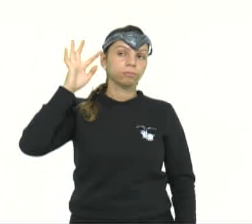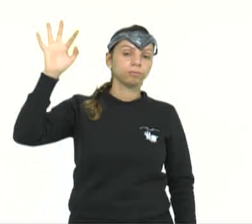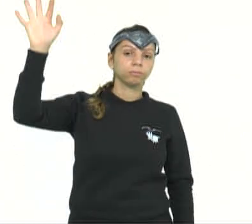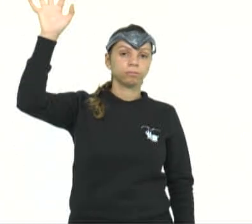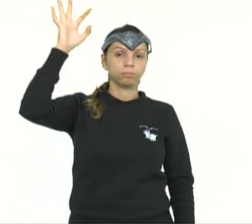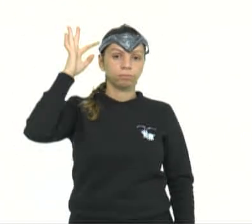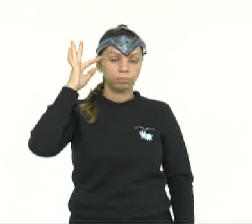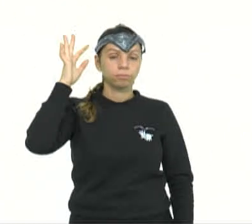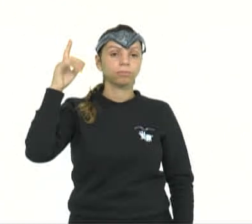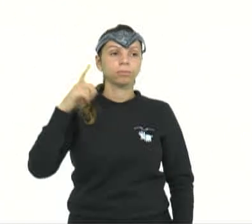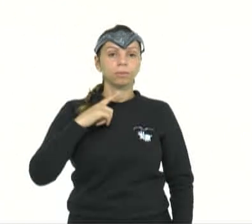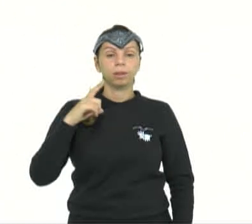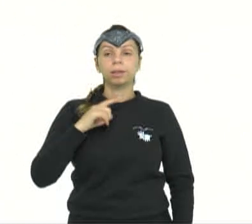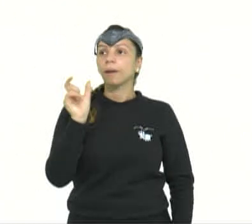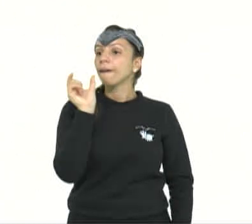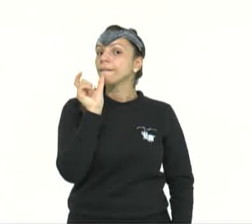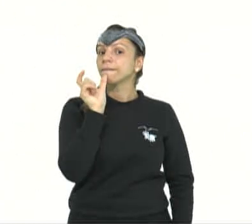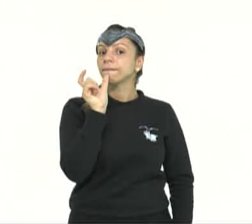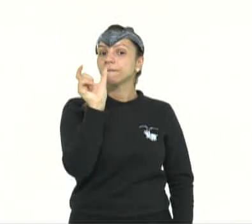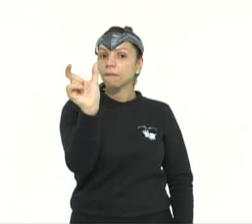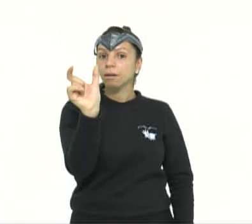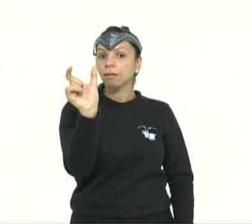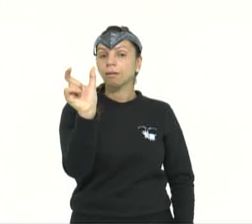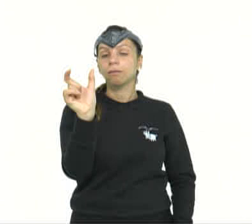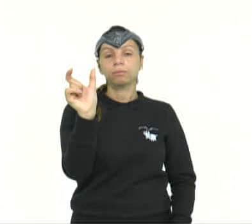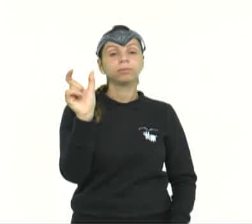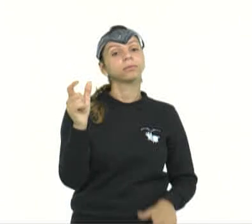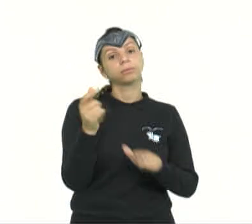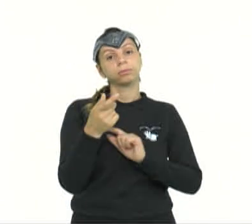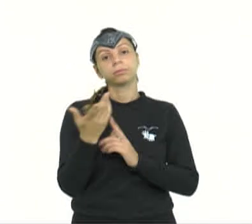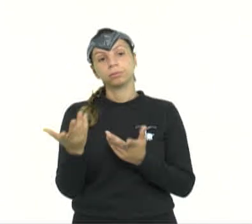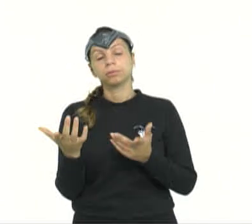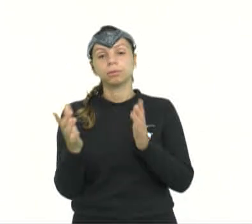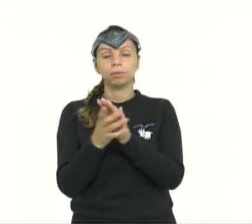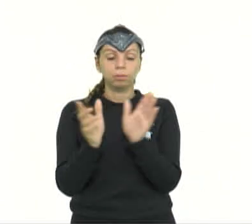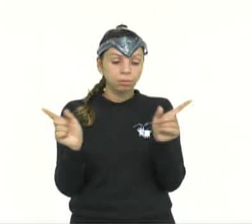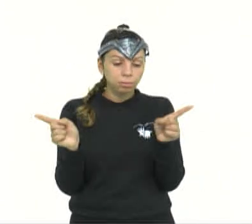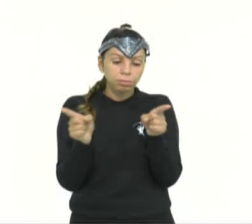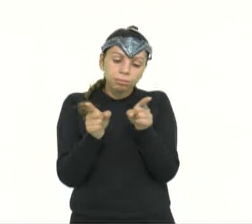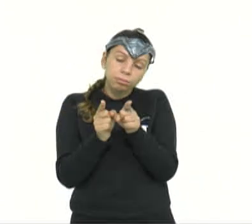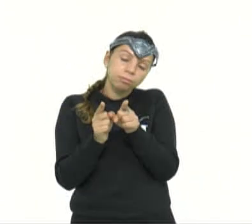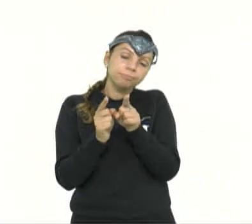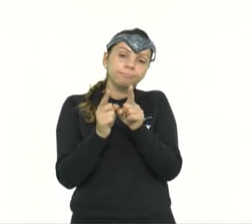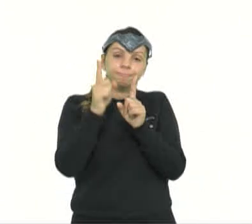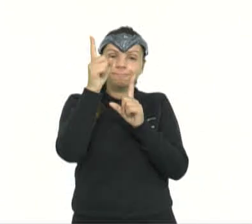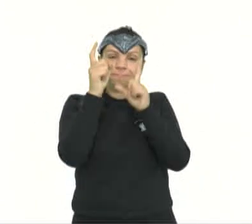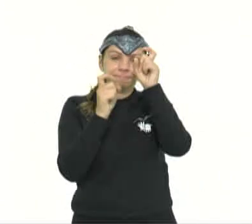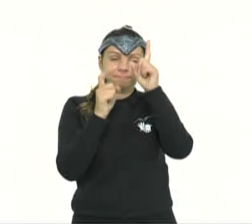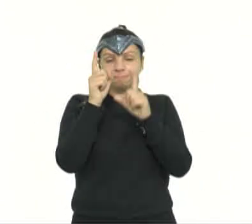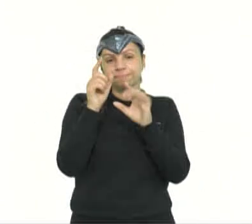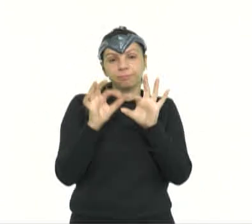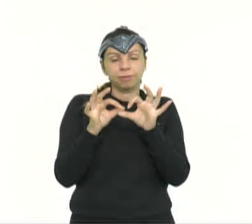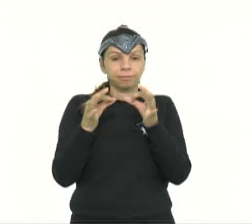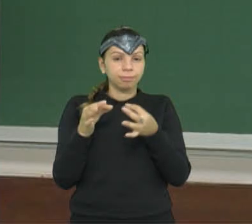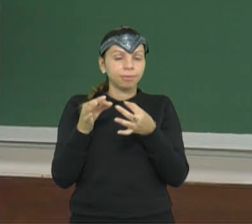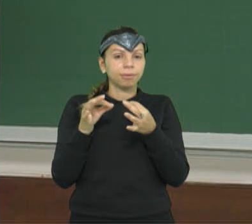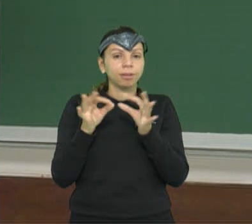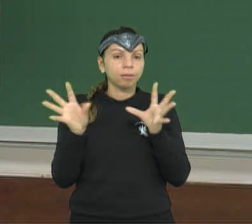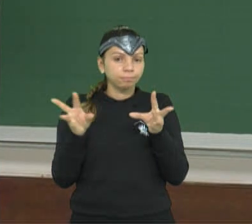que é lá onde estão as falas, que são sempre reduzidas a expressõezinhas mais